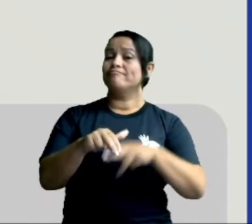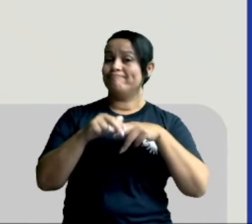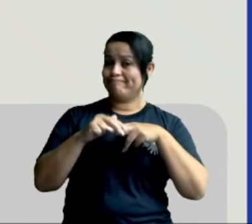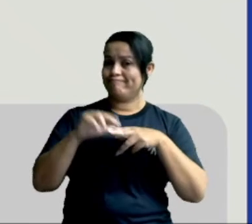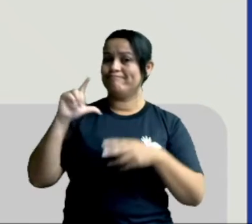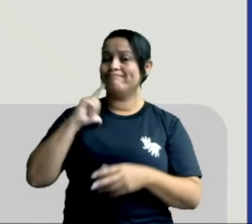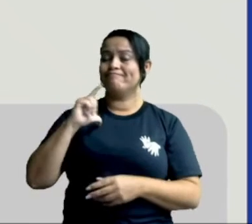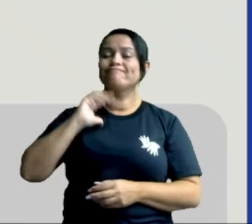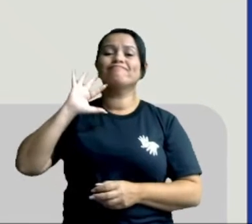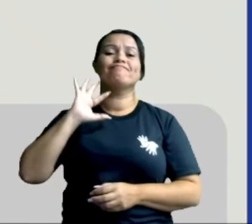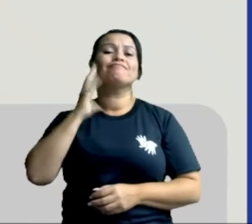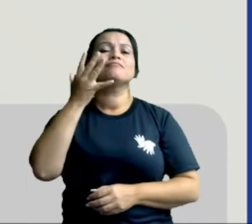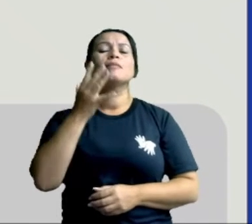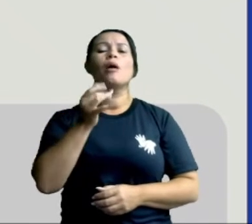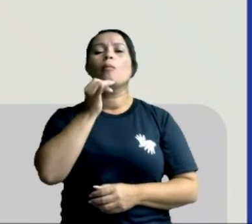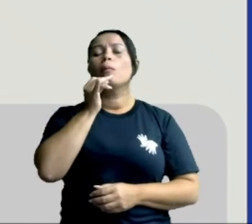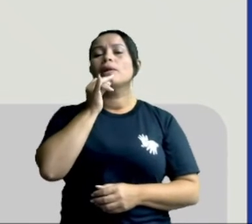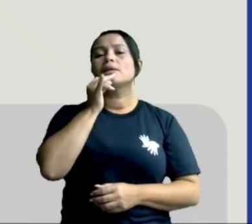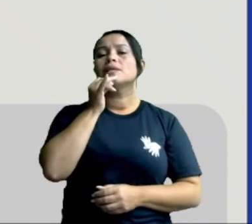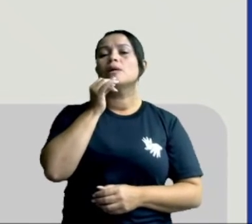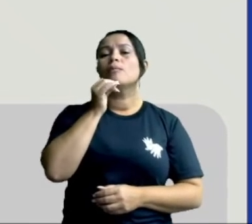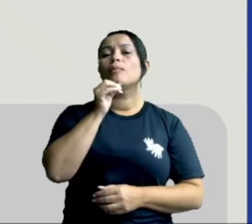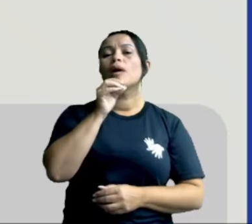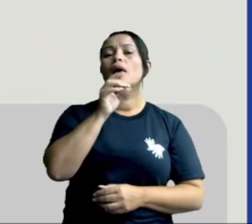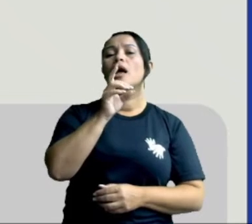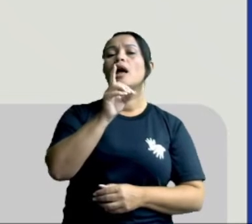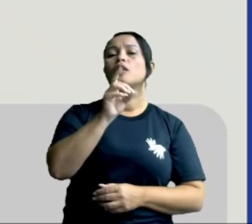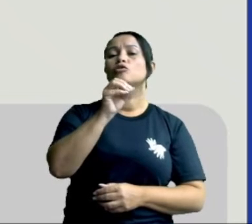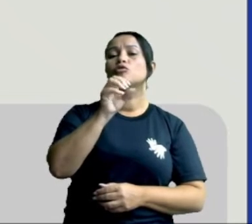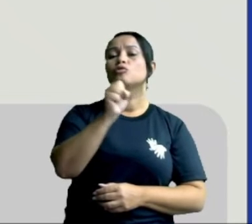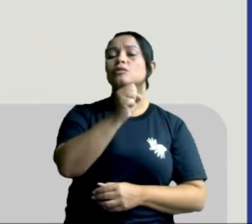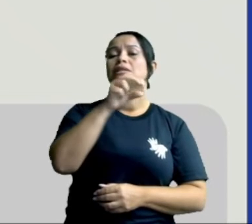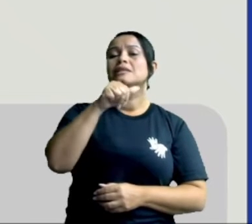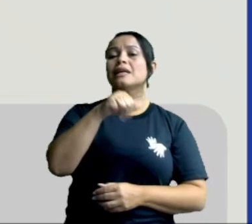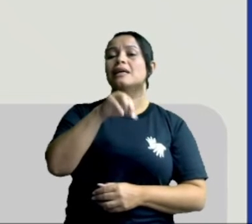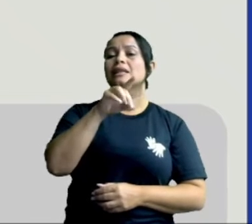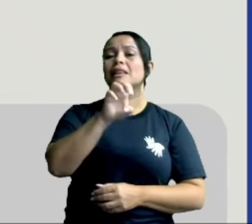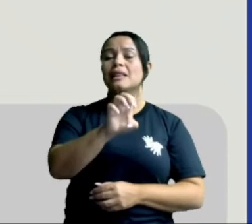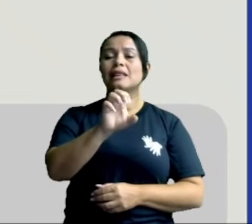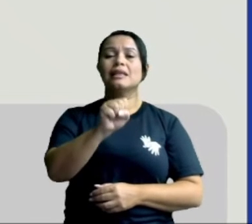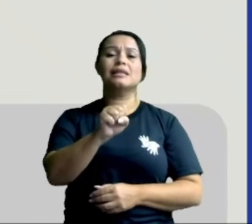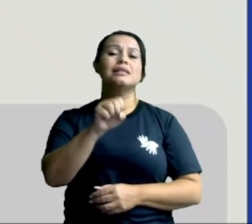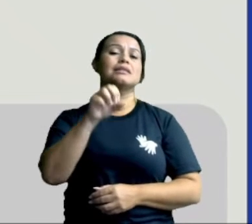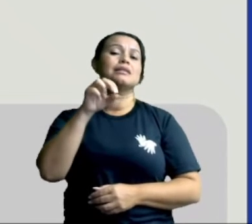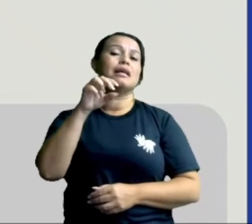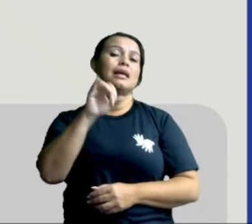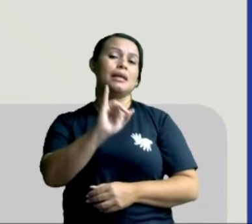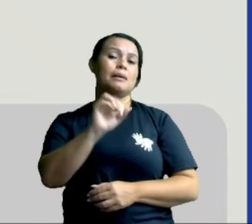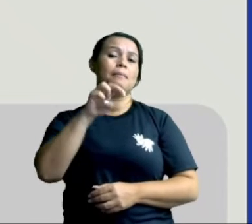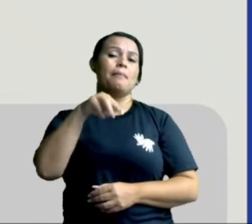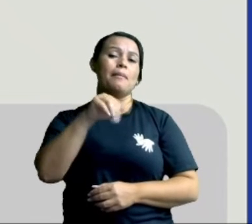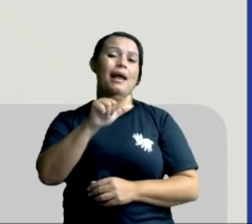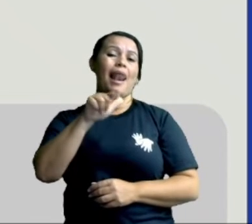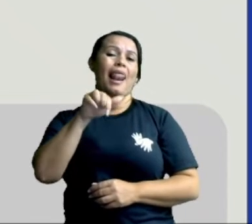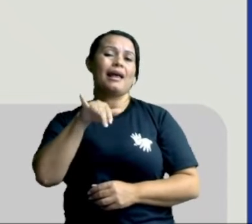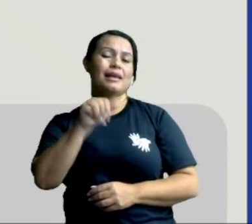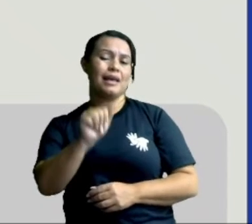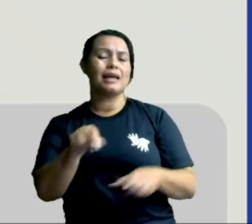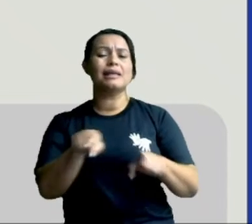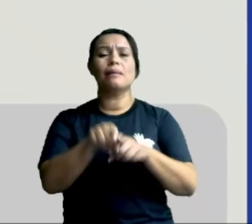montanhas como a montanha dos Andes a do a do Himalaia as montanhas rochosas e os